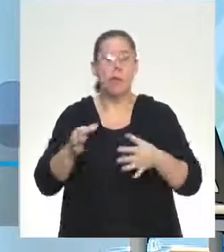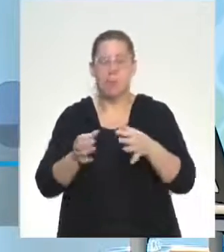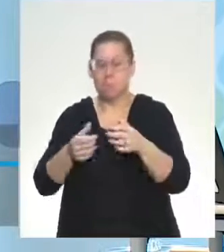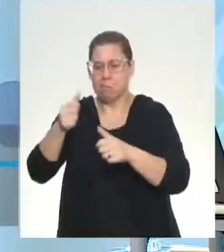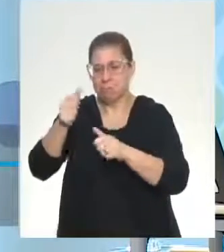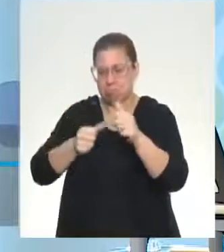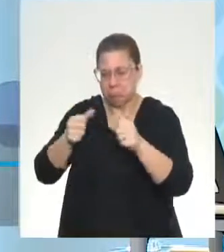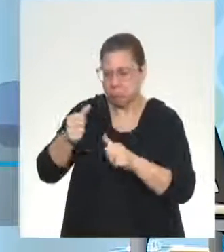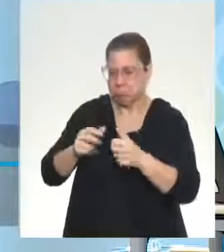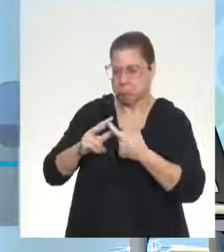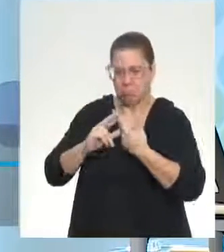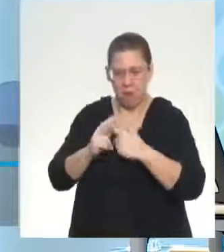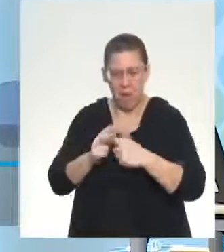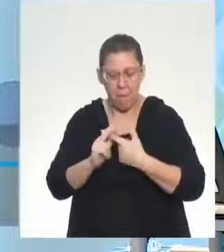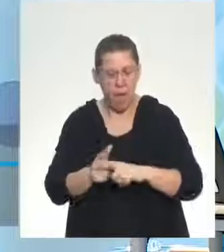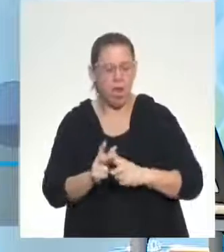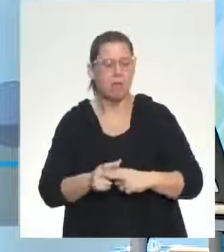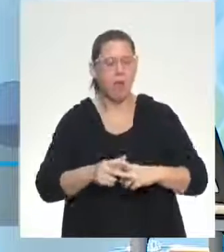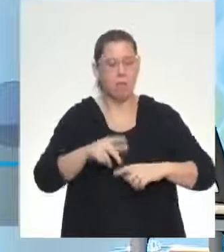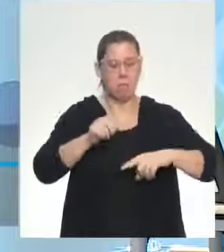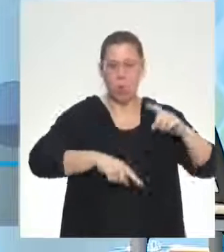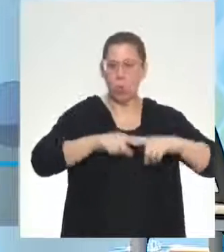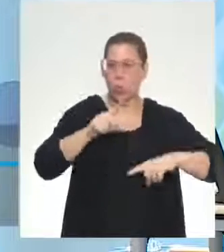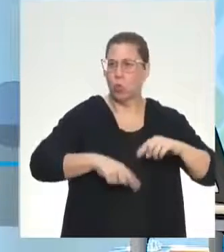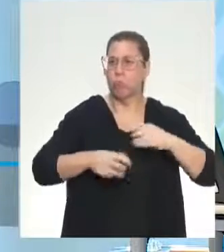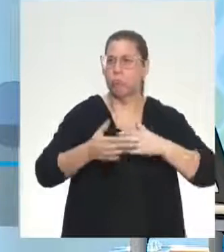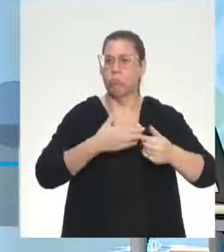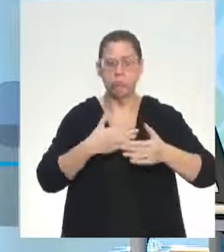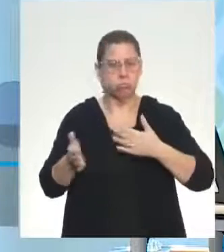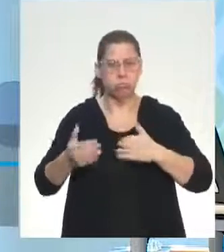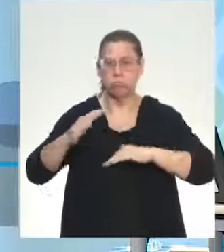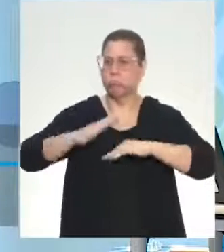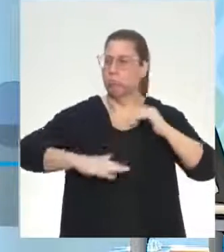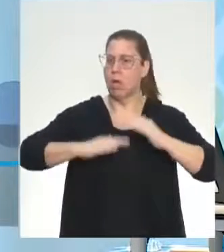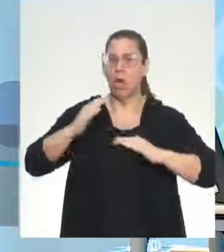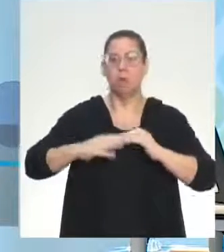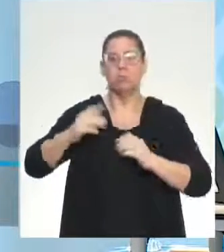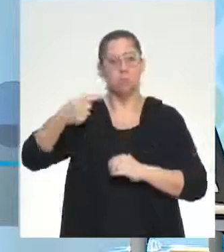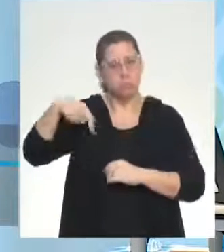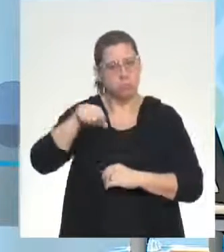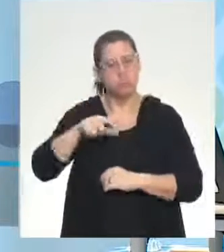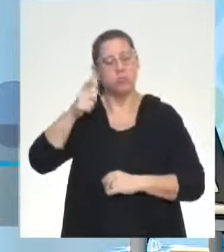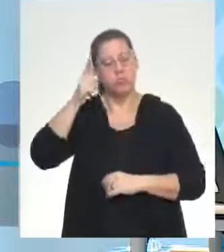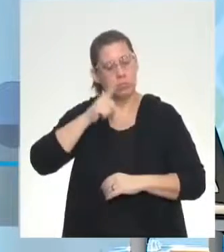uma ferramenta, um instrumento, a habilidade de você